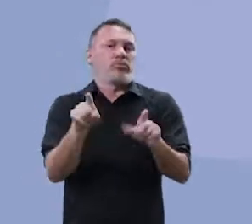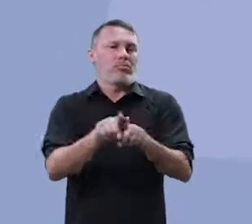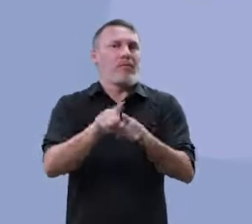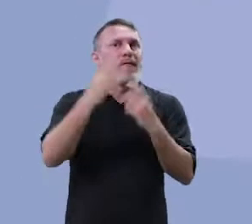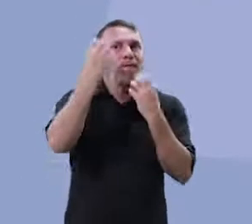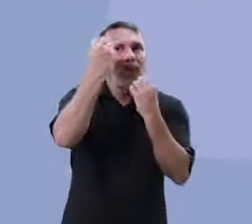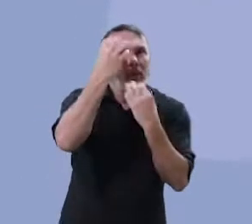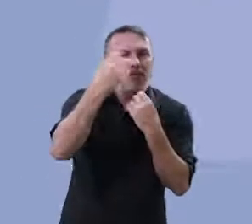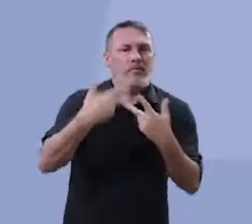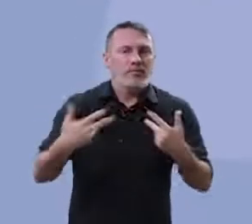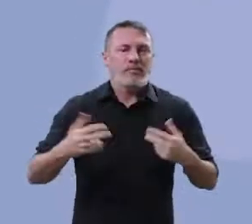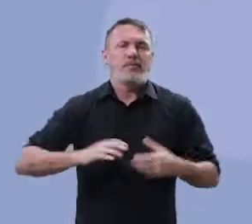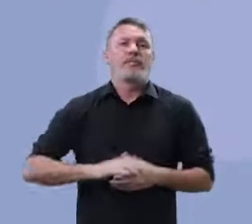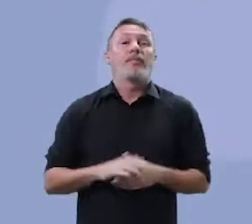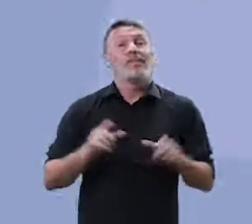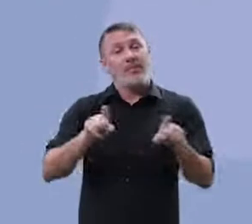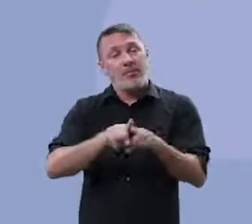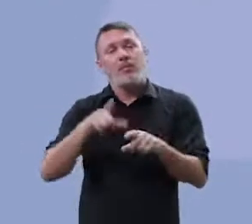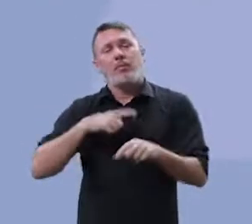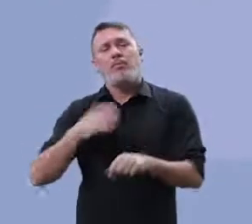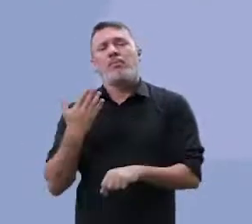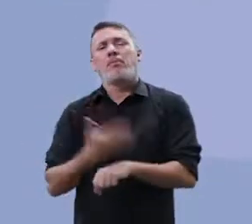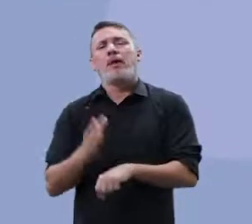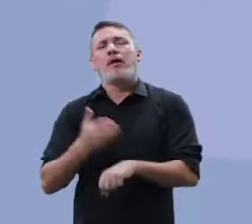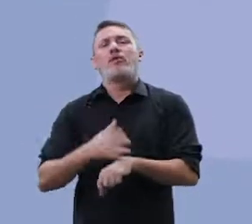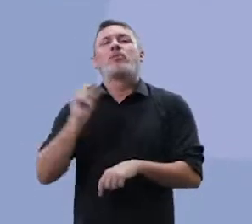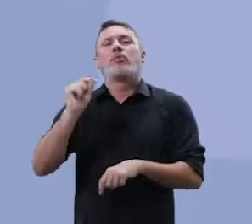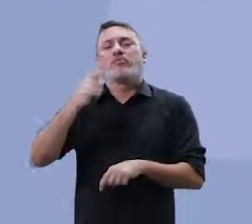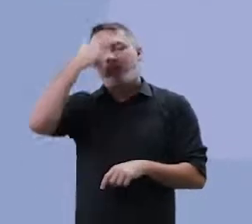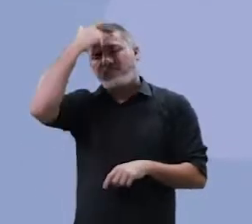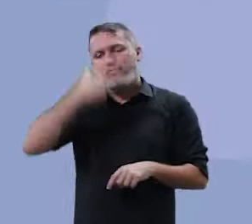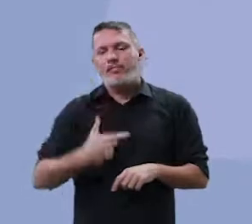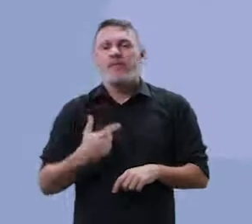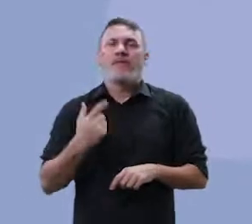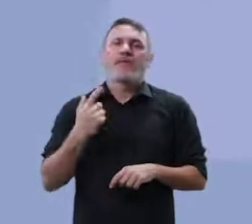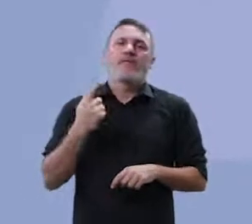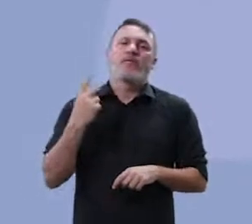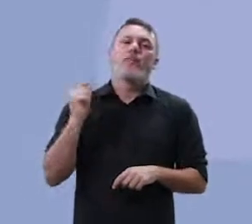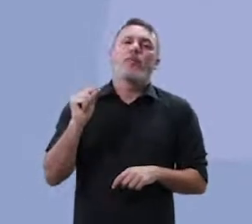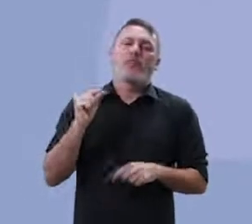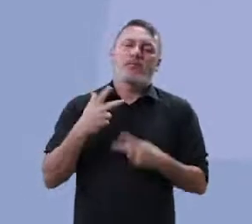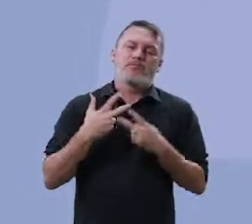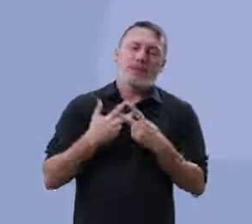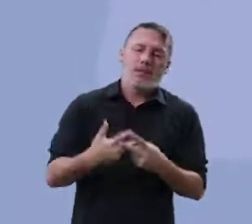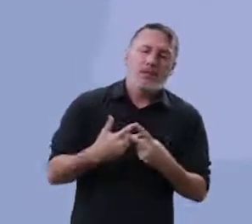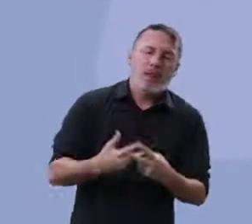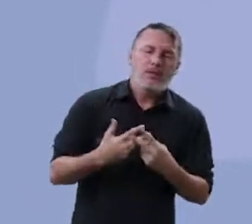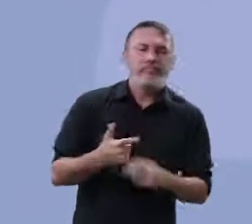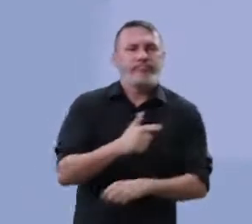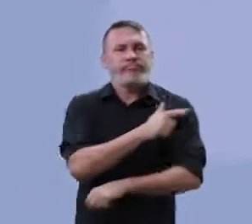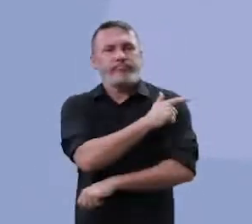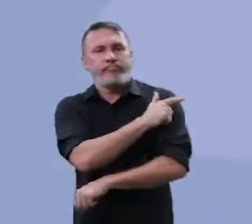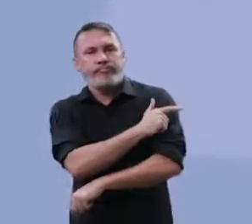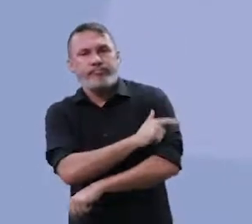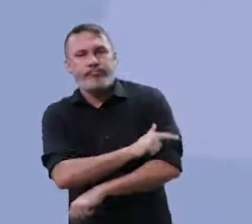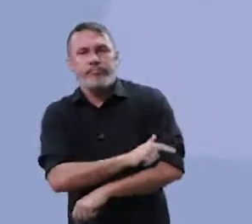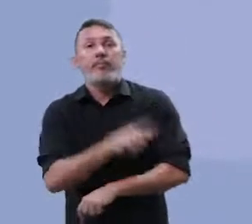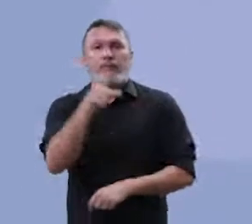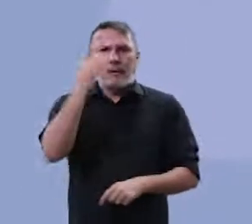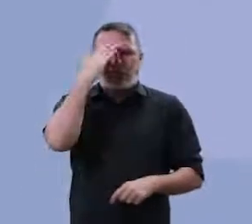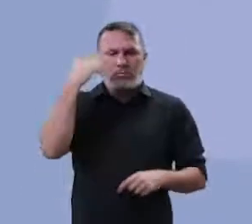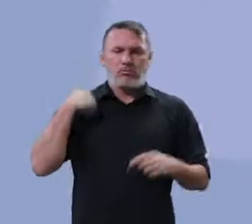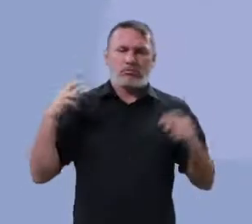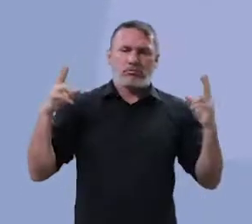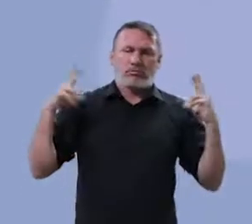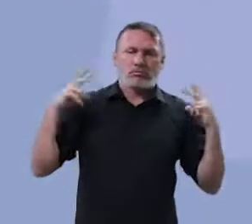aí. Ok? E também a falta de quê? De exercício de valores como paciência e gentileza. Eu,